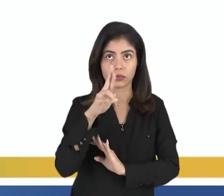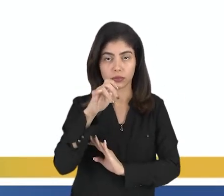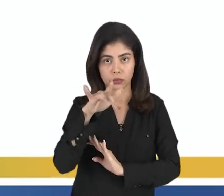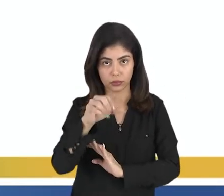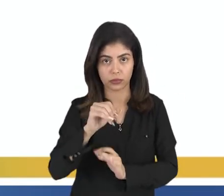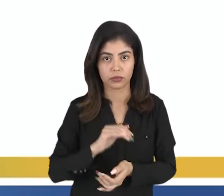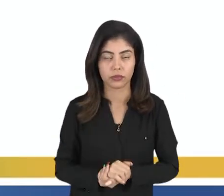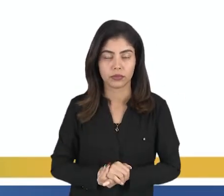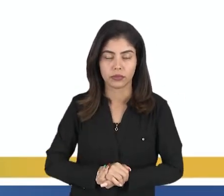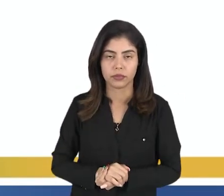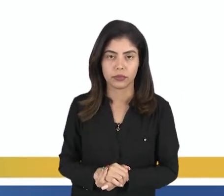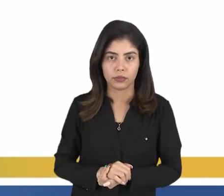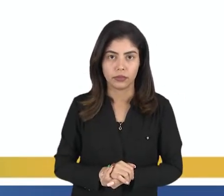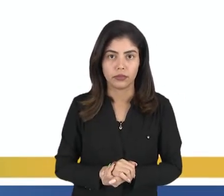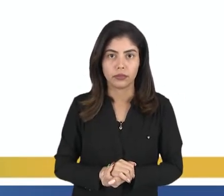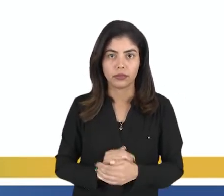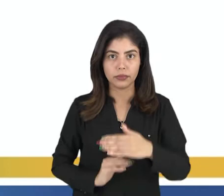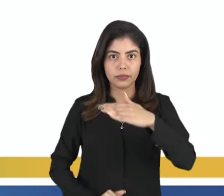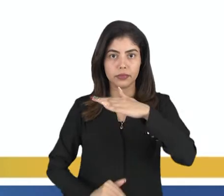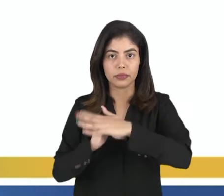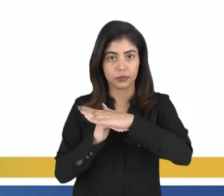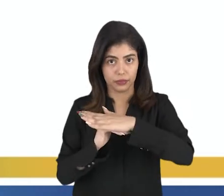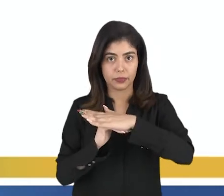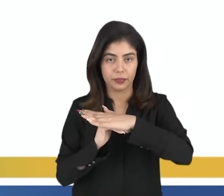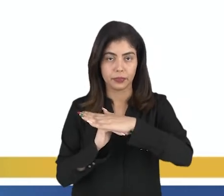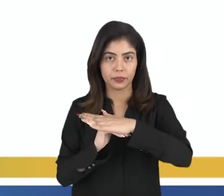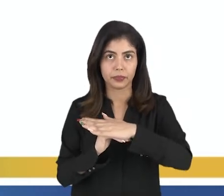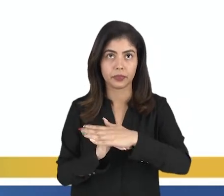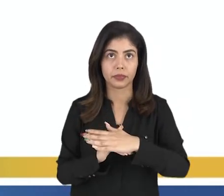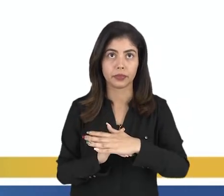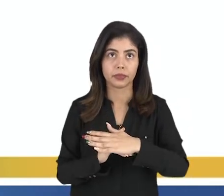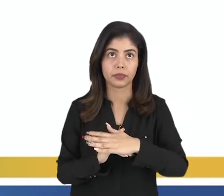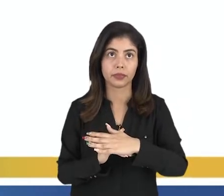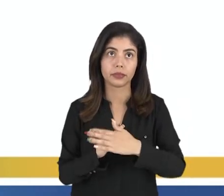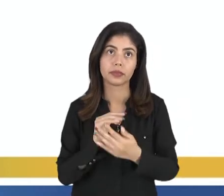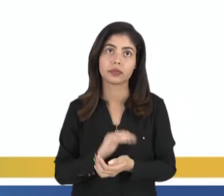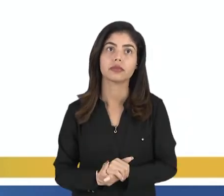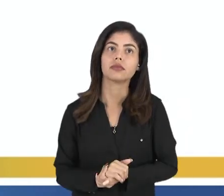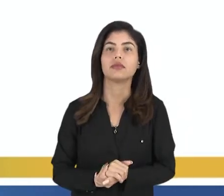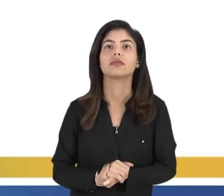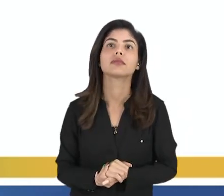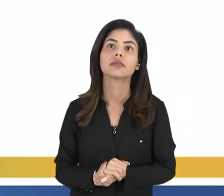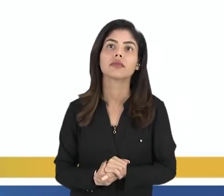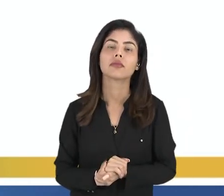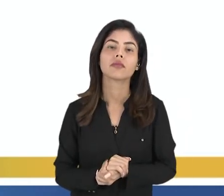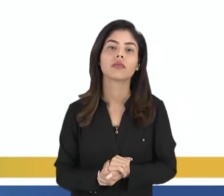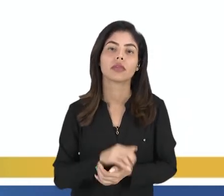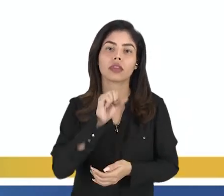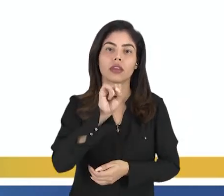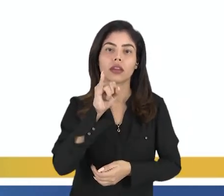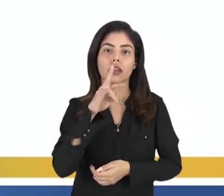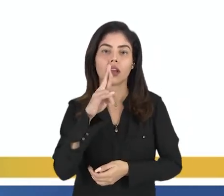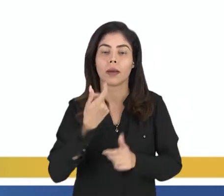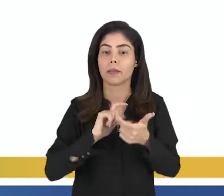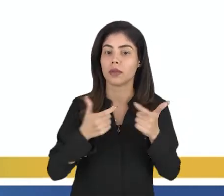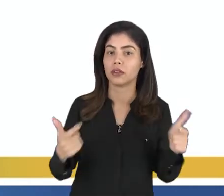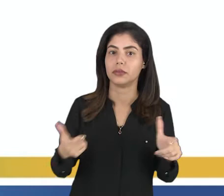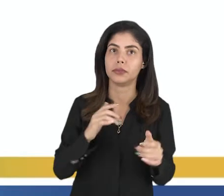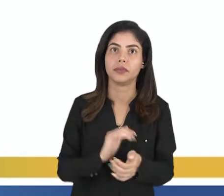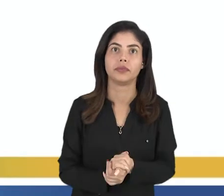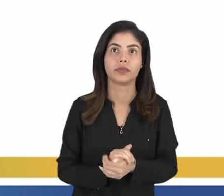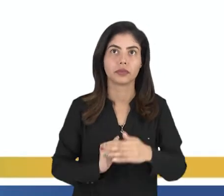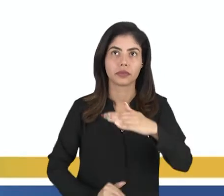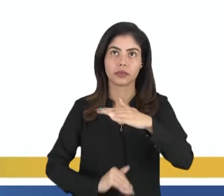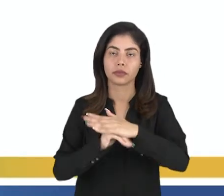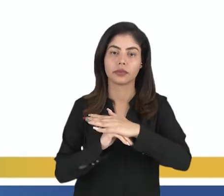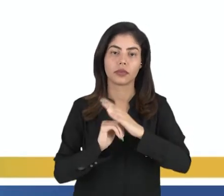a pressão da diástole. Ou seja, a pressão da sístole, ou seja, da contração, ela é maior